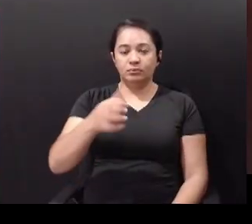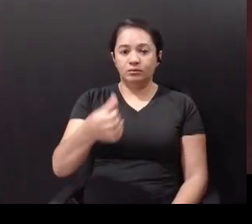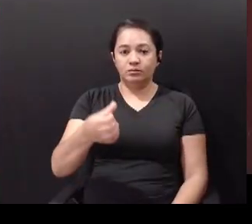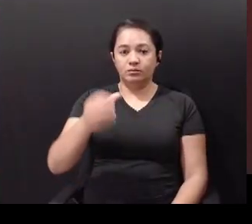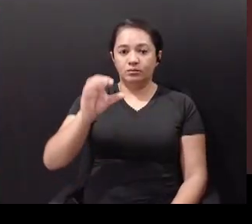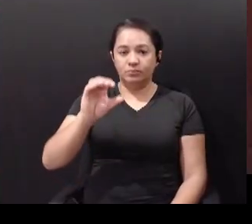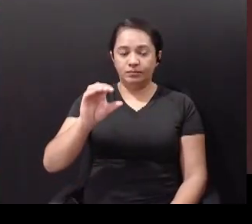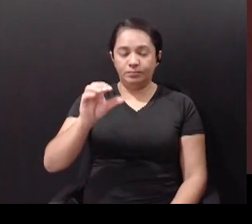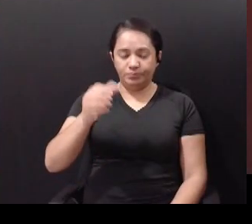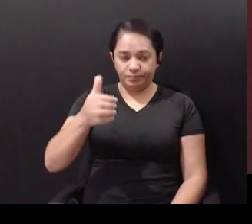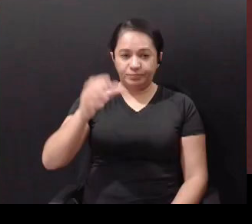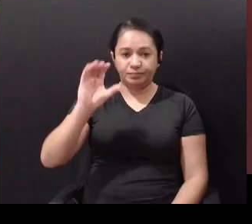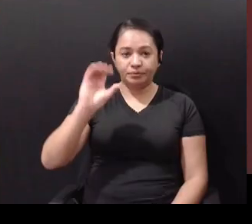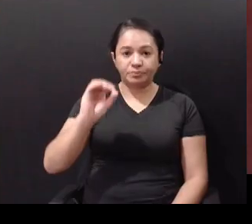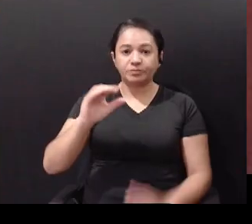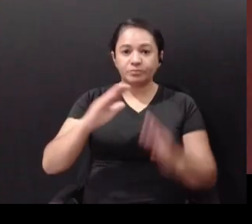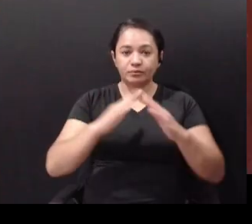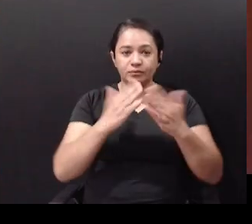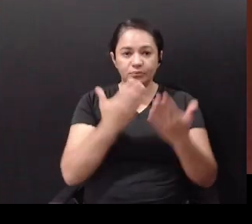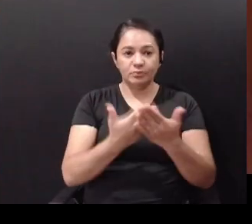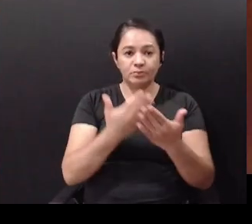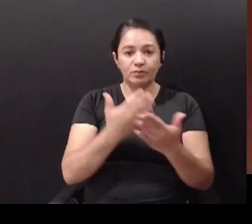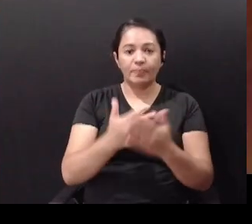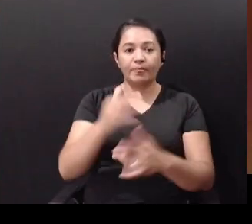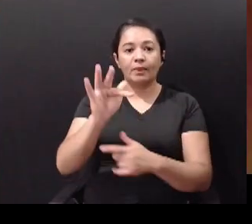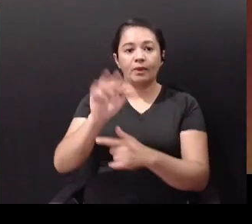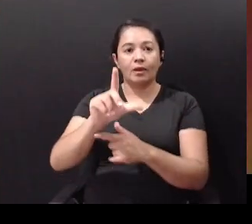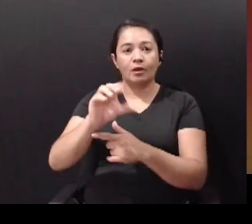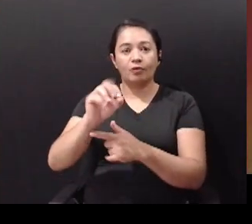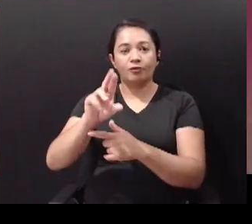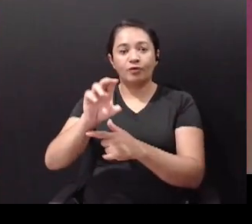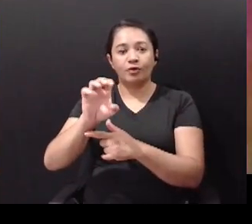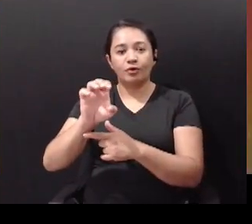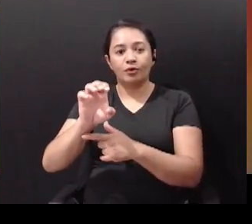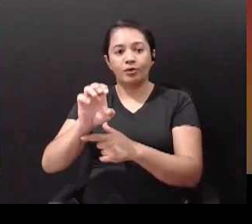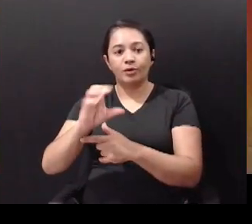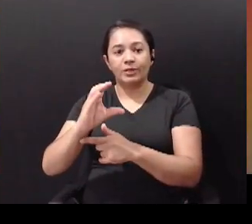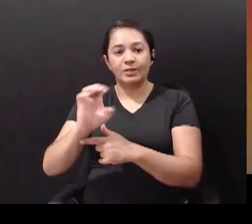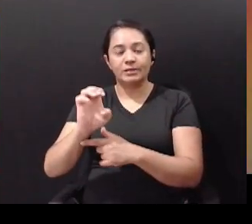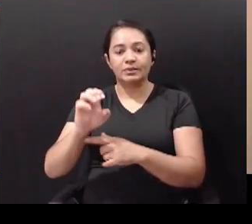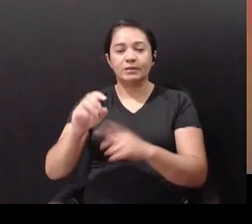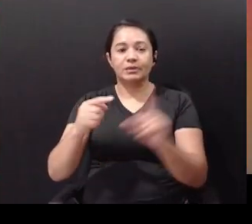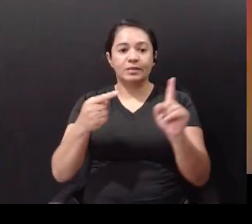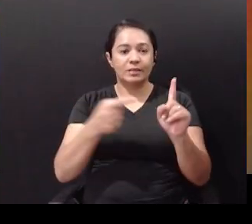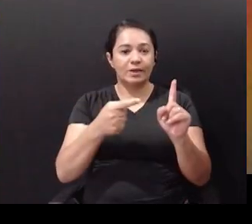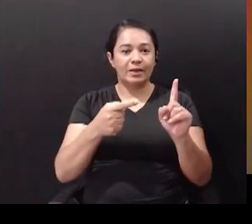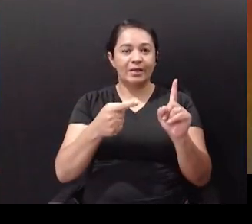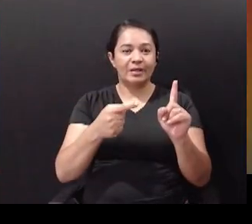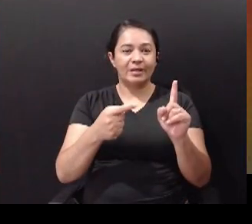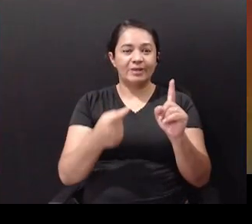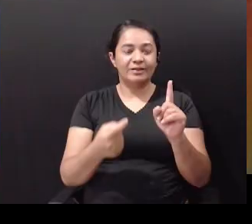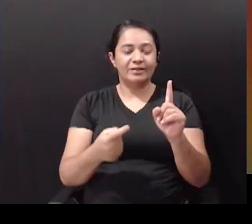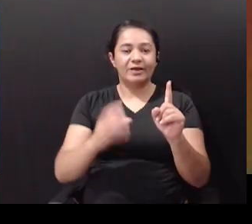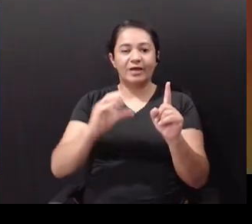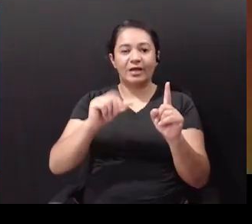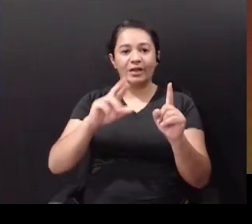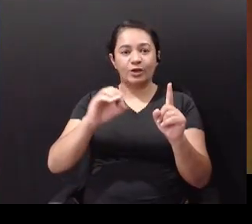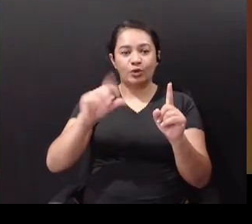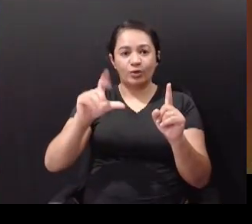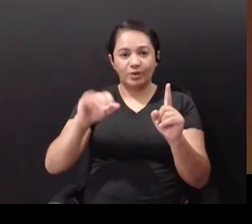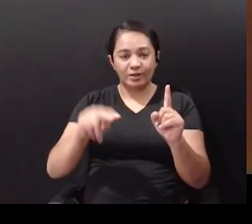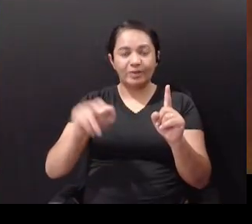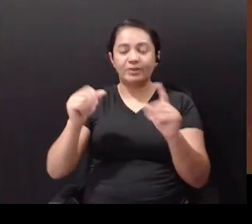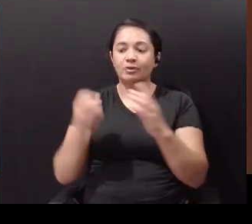Colégio Florence, que foi criado por Carolina Krug Florence, esposa de Hercule Florence, o criador da